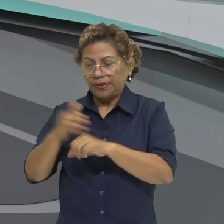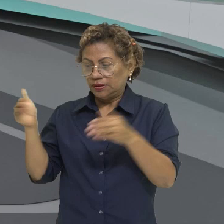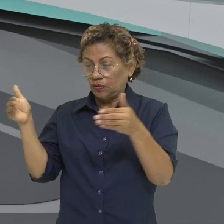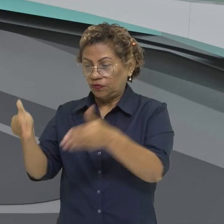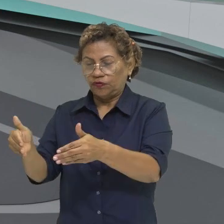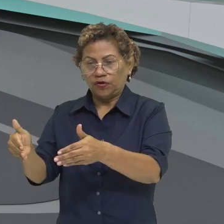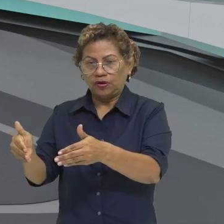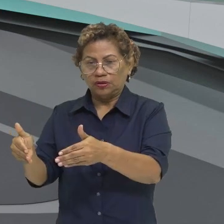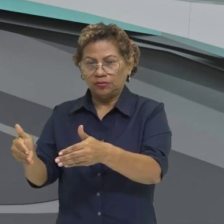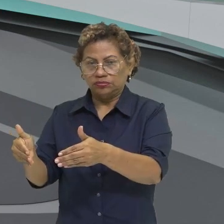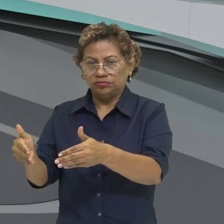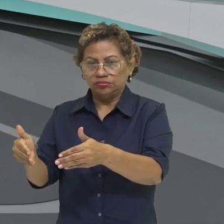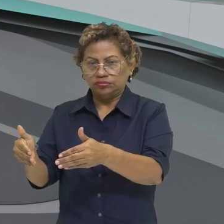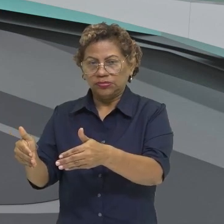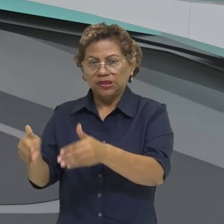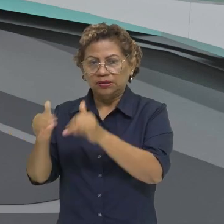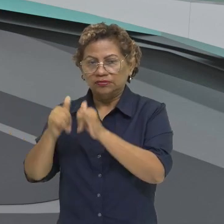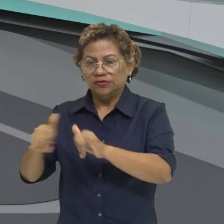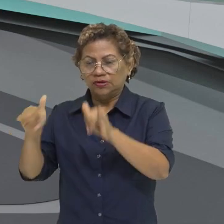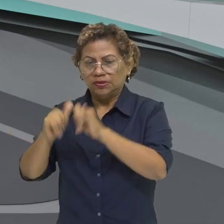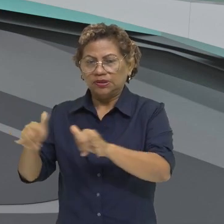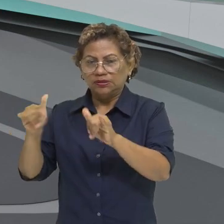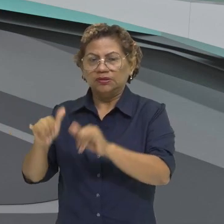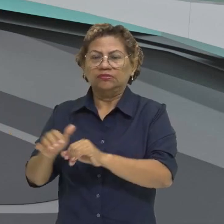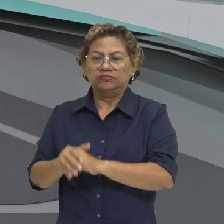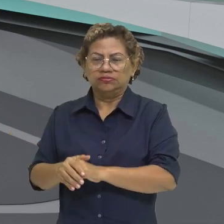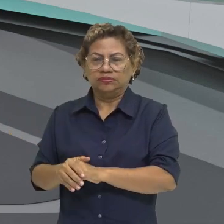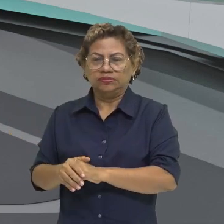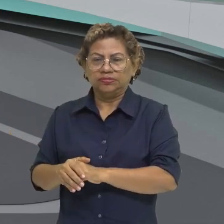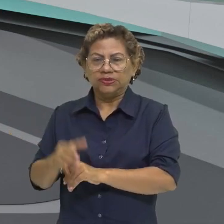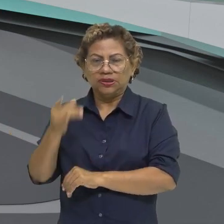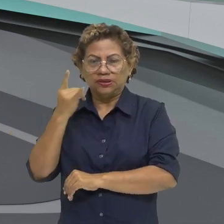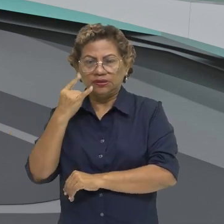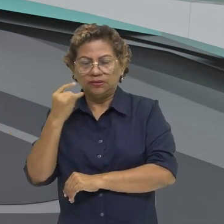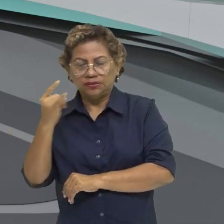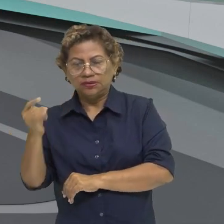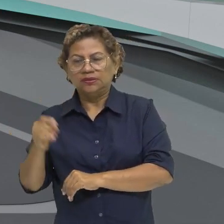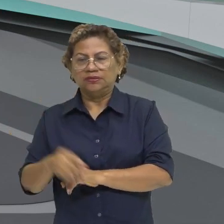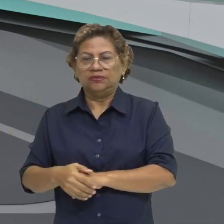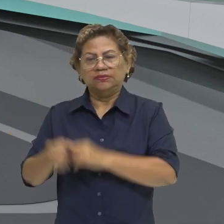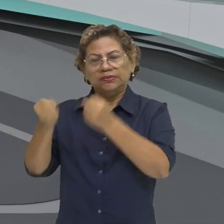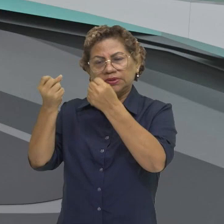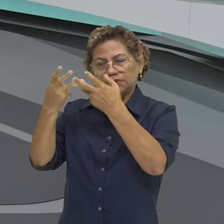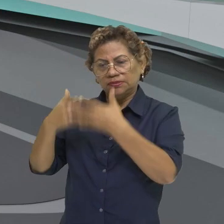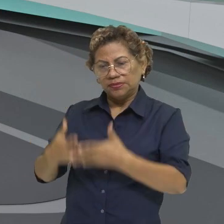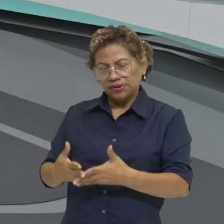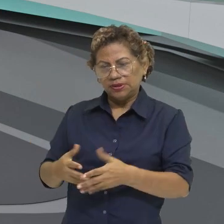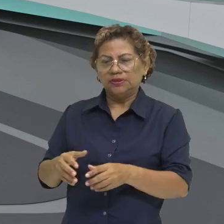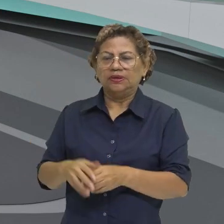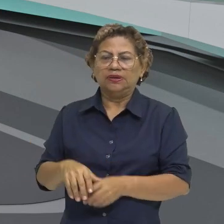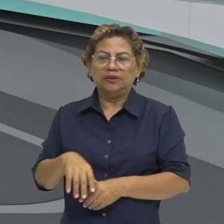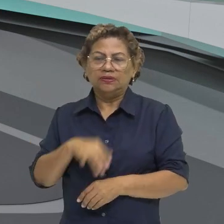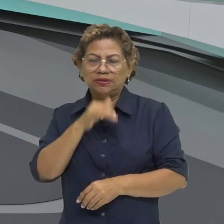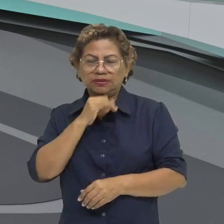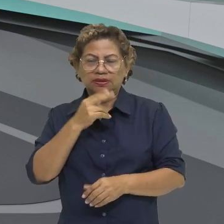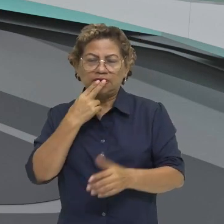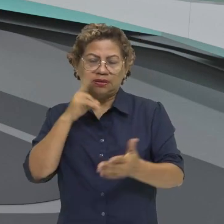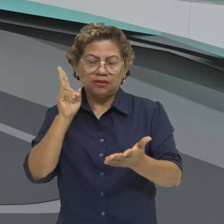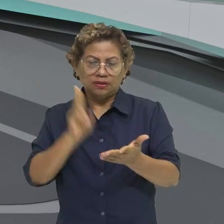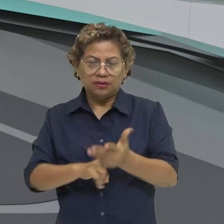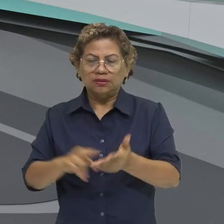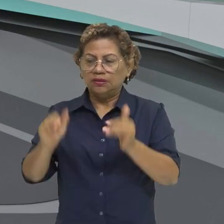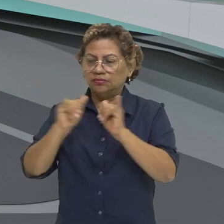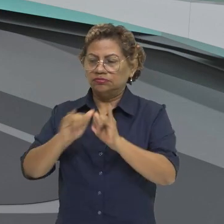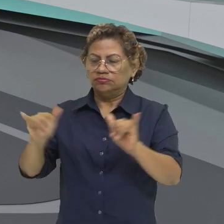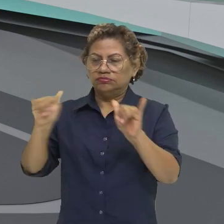E você se utiliza desses textos, né? Uma notícia de jornal, uma carta, né? Uma